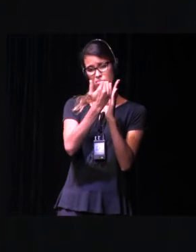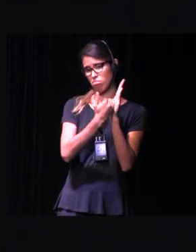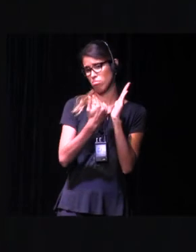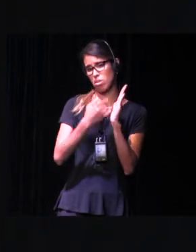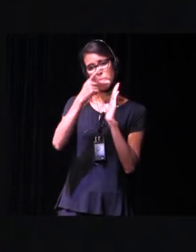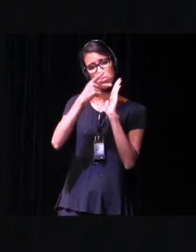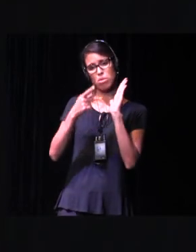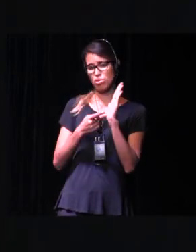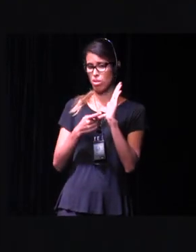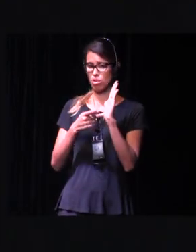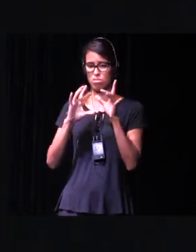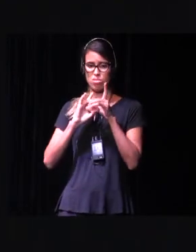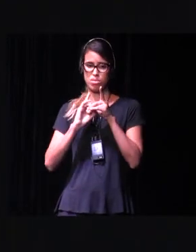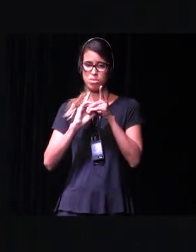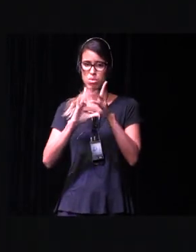da democracia.